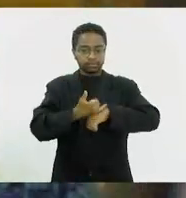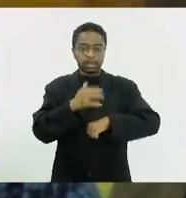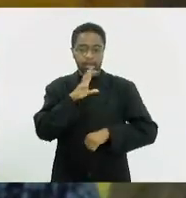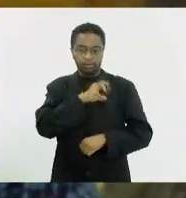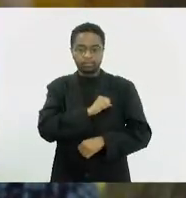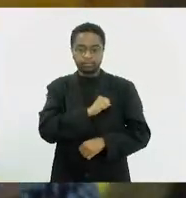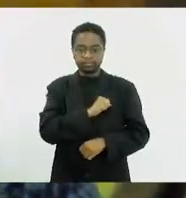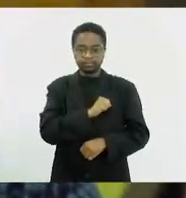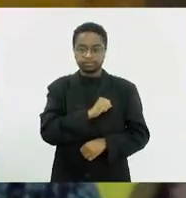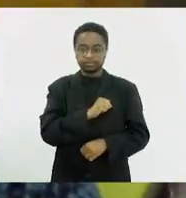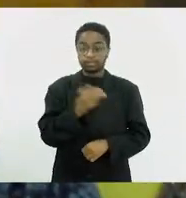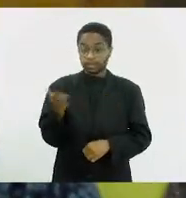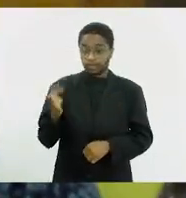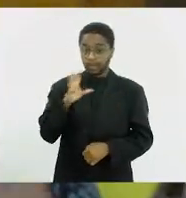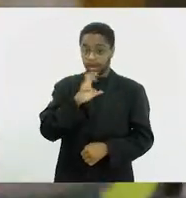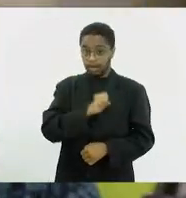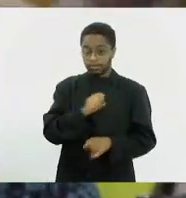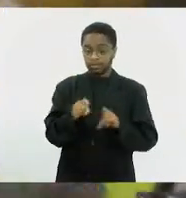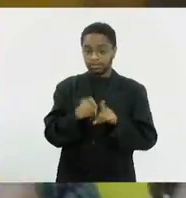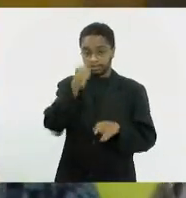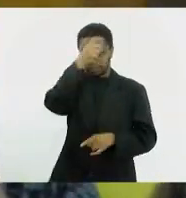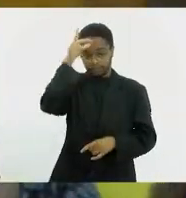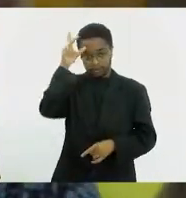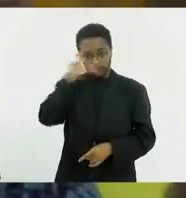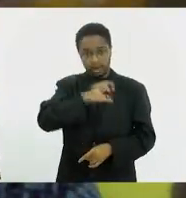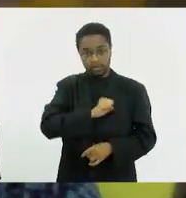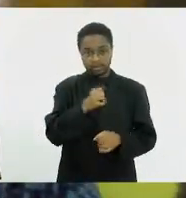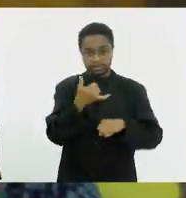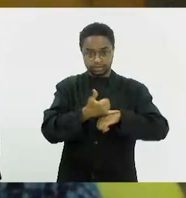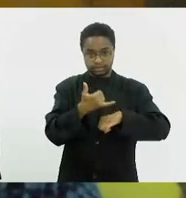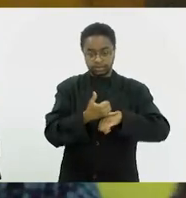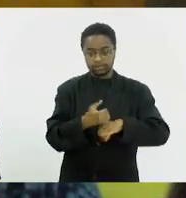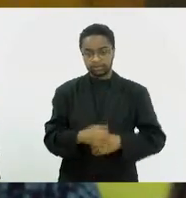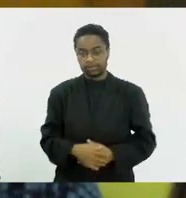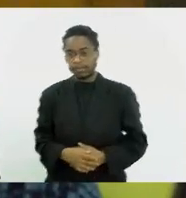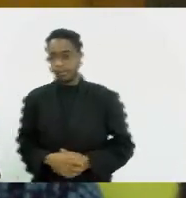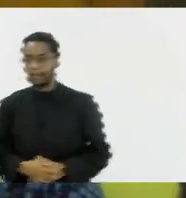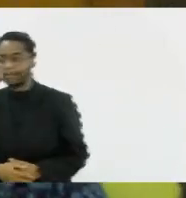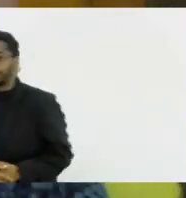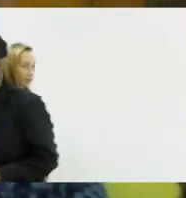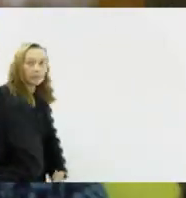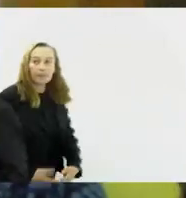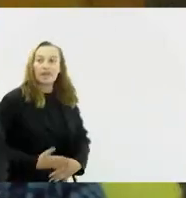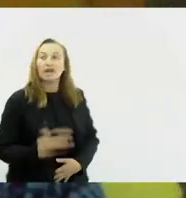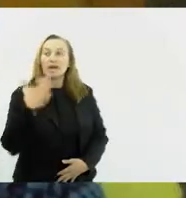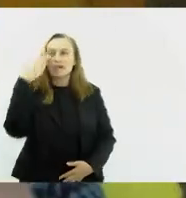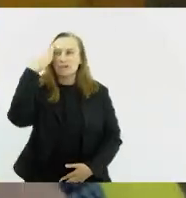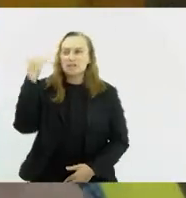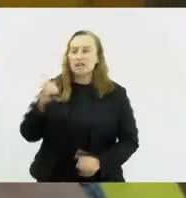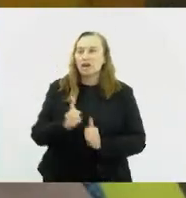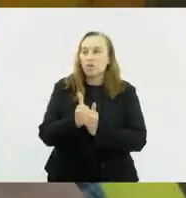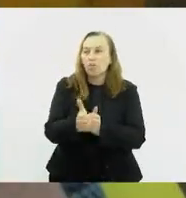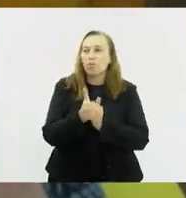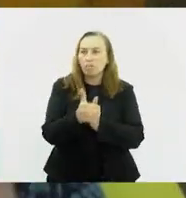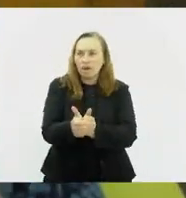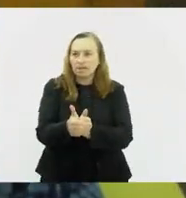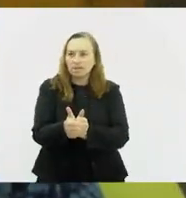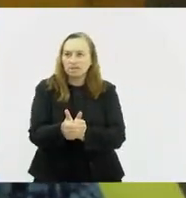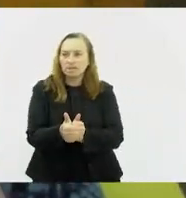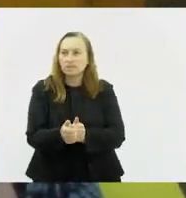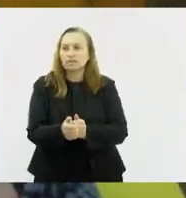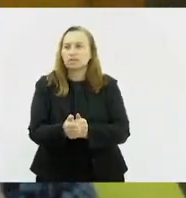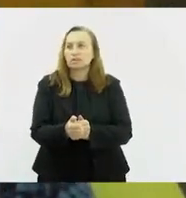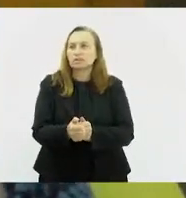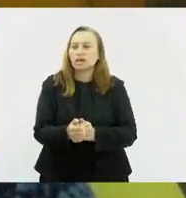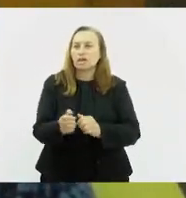Volta Redonda. O prefeito Neto ama. O Tempone ama, porque eu sei, acompanha a postura